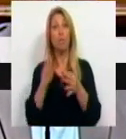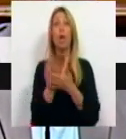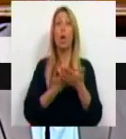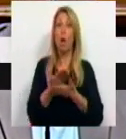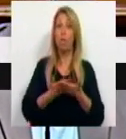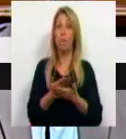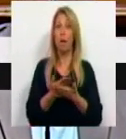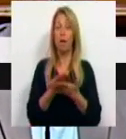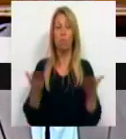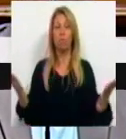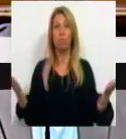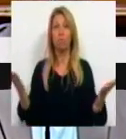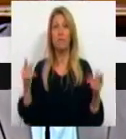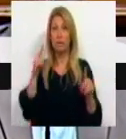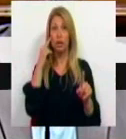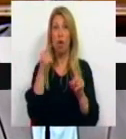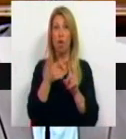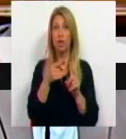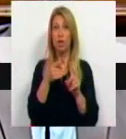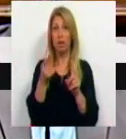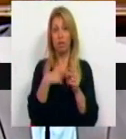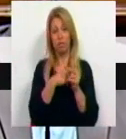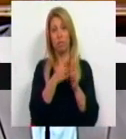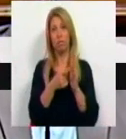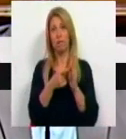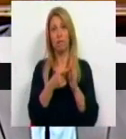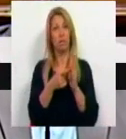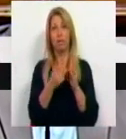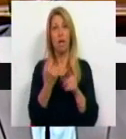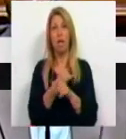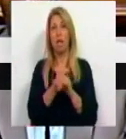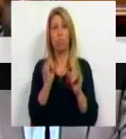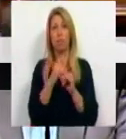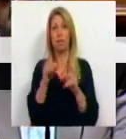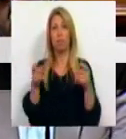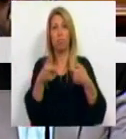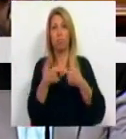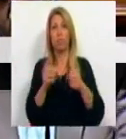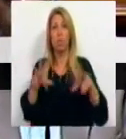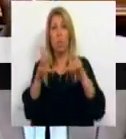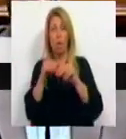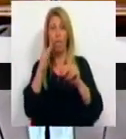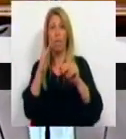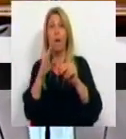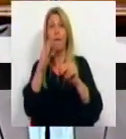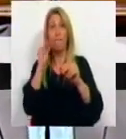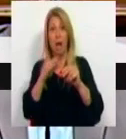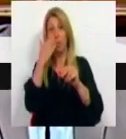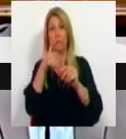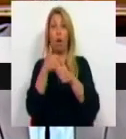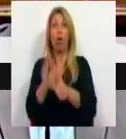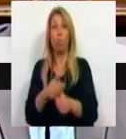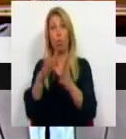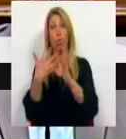e nenhum destes objetivos é compatível com aquilo que se prevê para o novo banco, cumprindo o plano da direita, que é entregar o novo banco